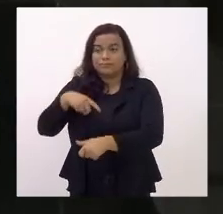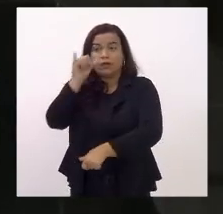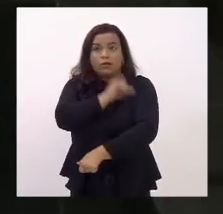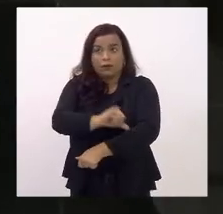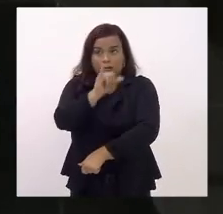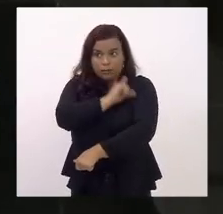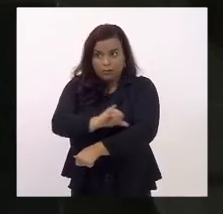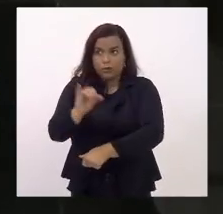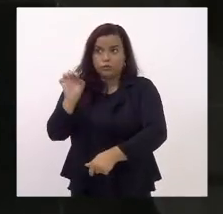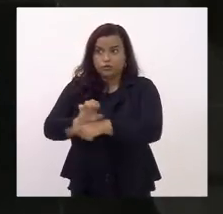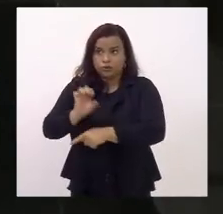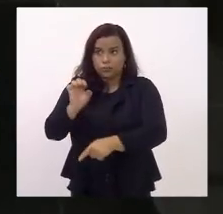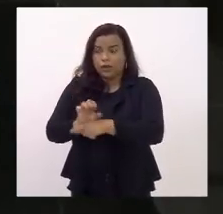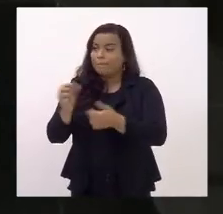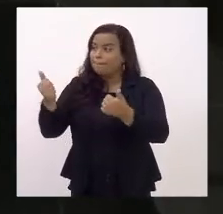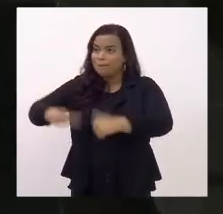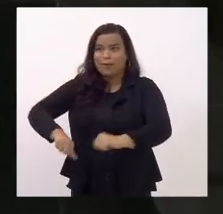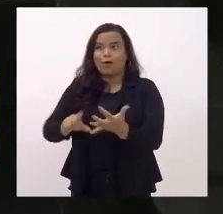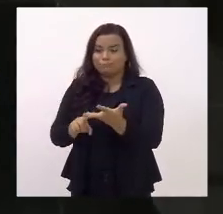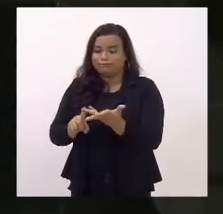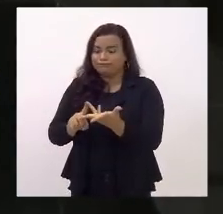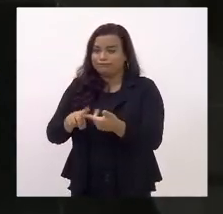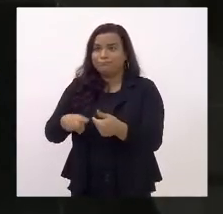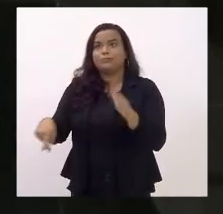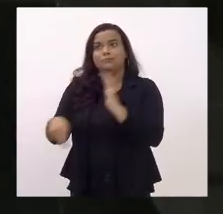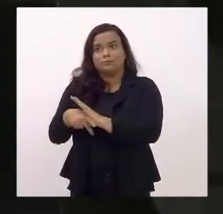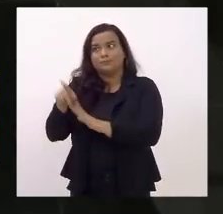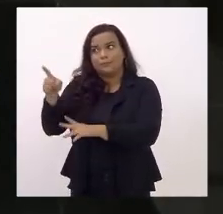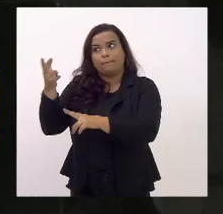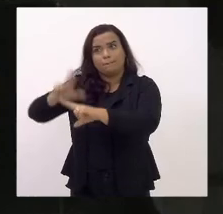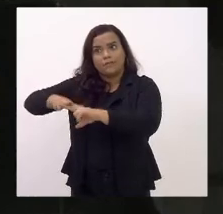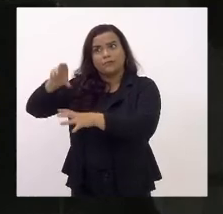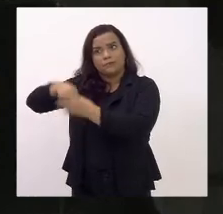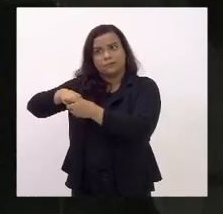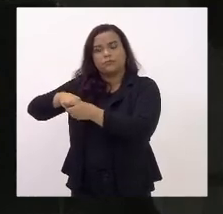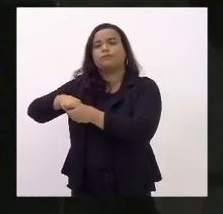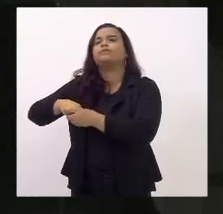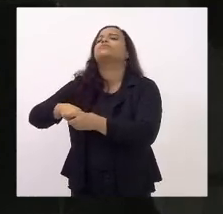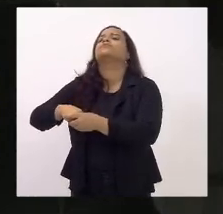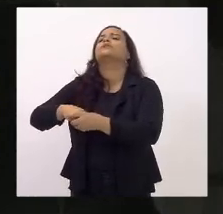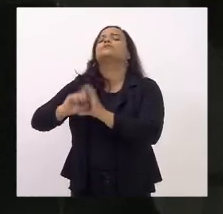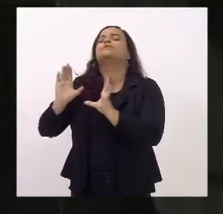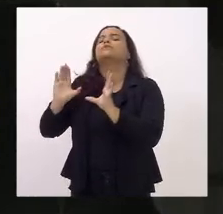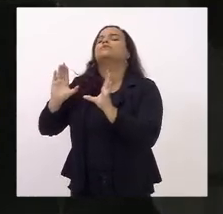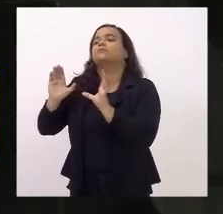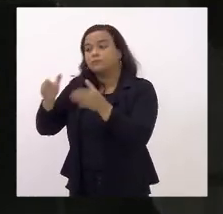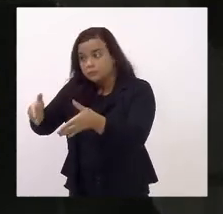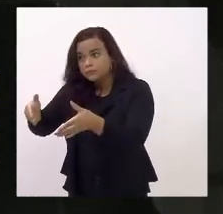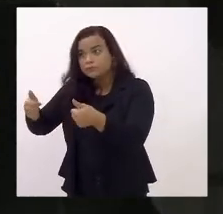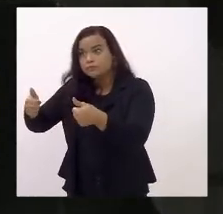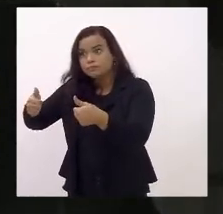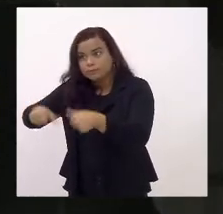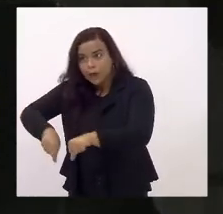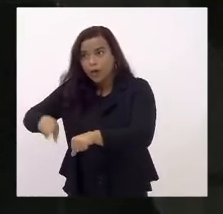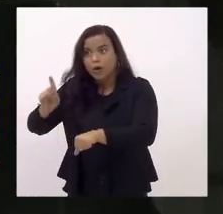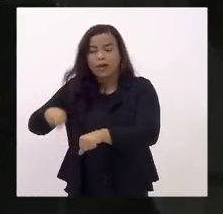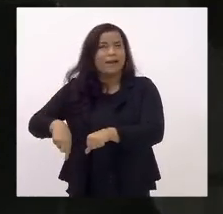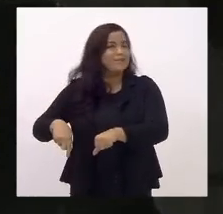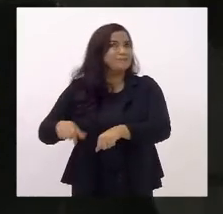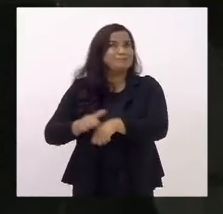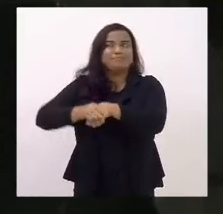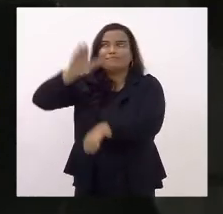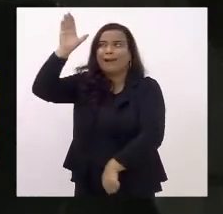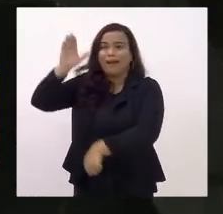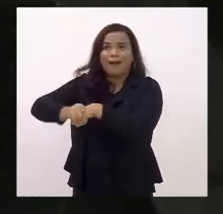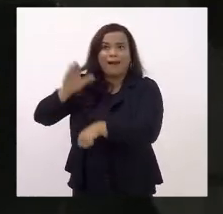os piores indicadores do Brasil, mas se nós focarmos apenas no sistema prisional, os indicadores são estratosféricos de